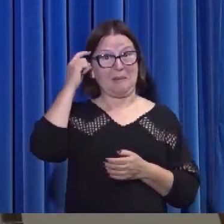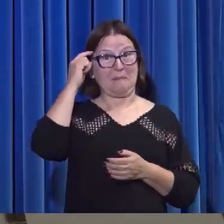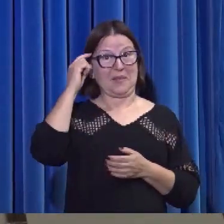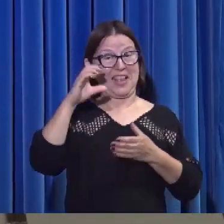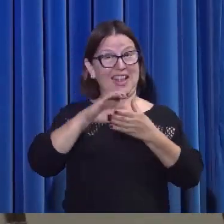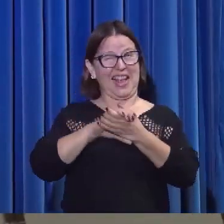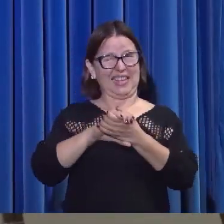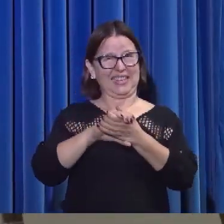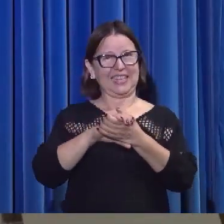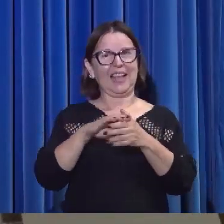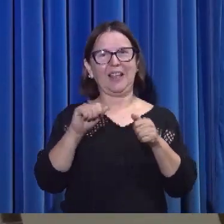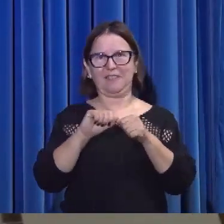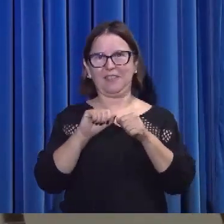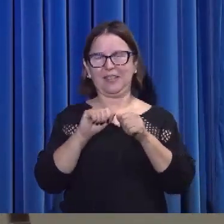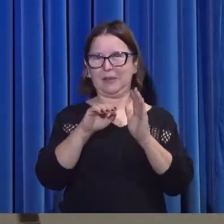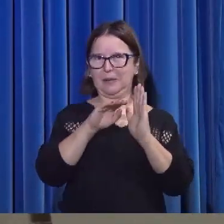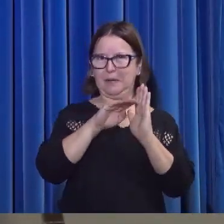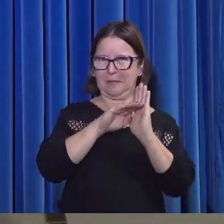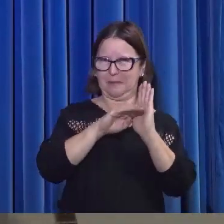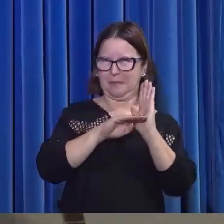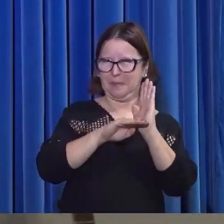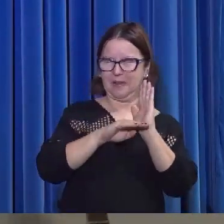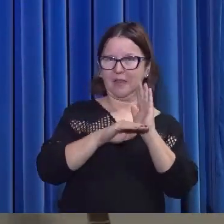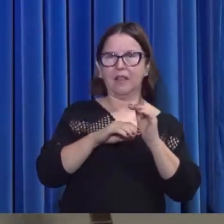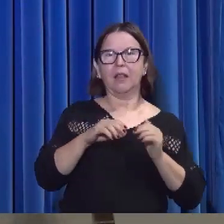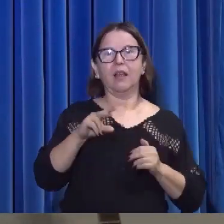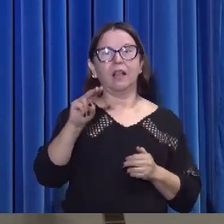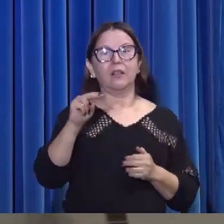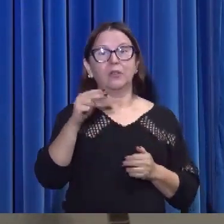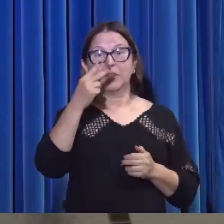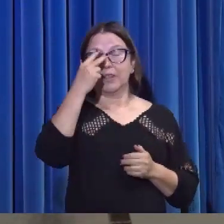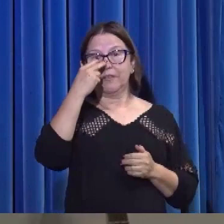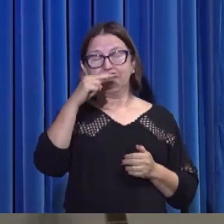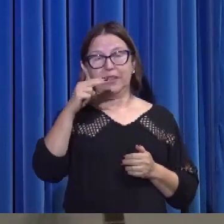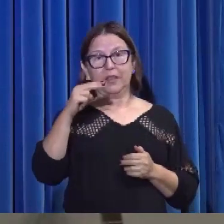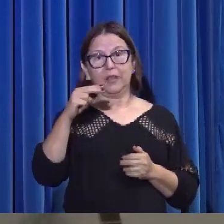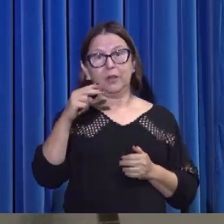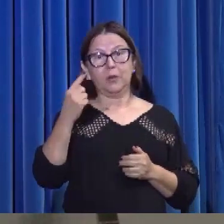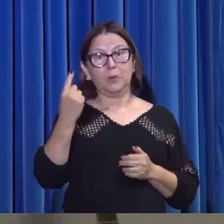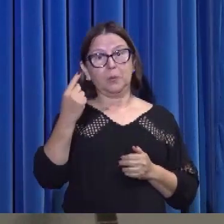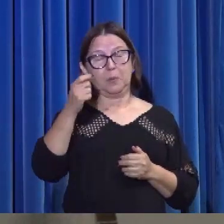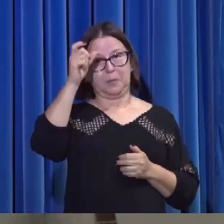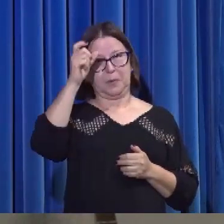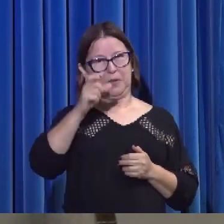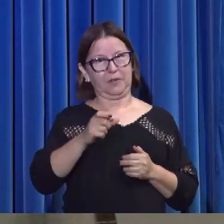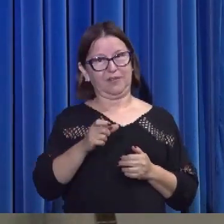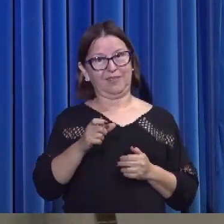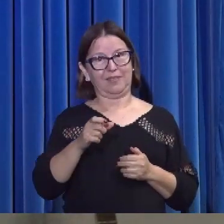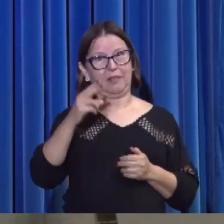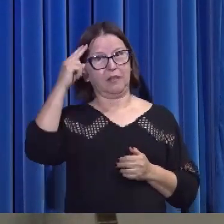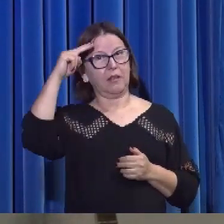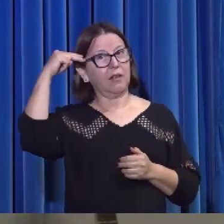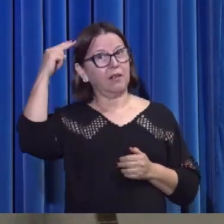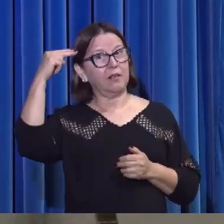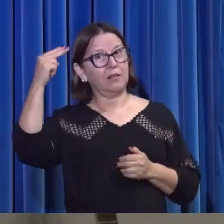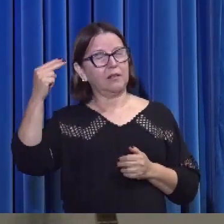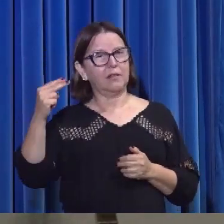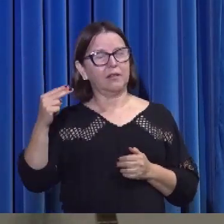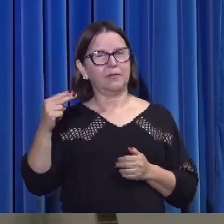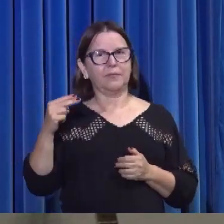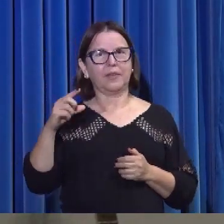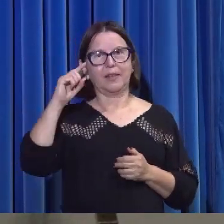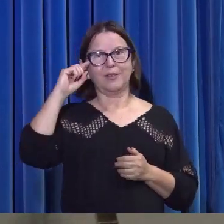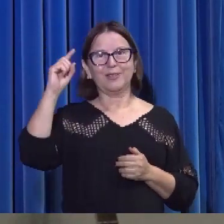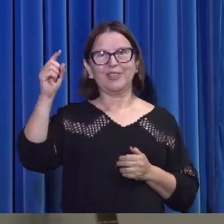com planos, eu nunca vi uma pessoa ali, numa viagem dos sonhos, no dia da viagem